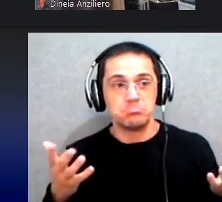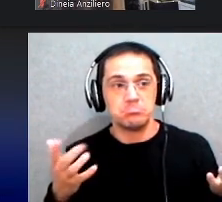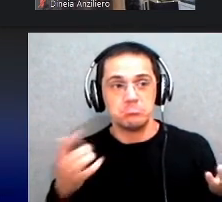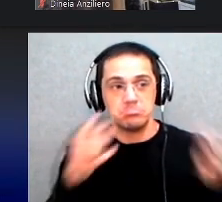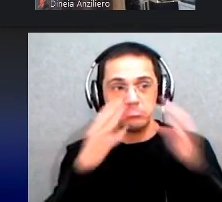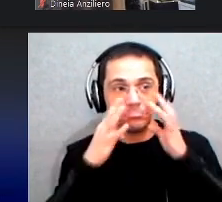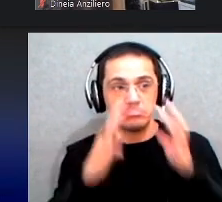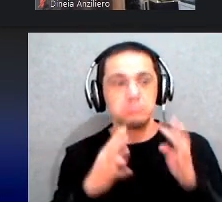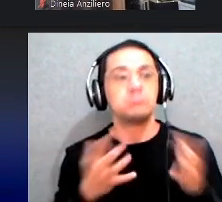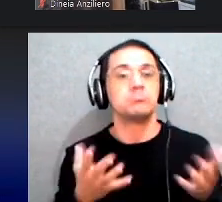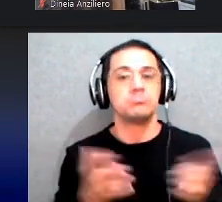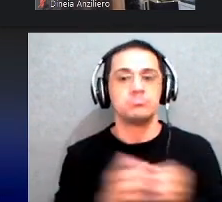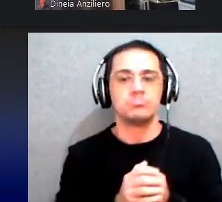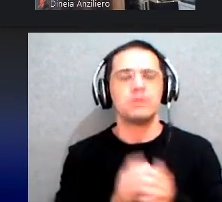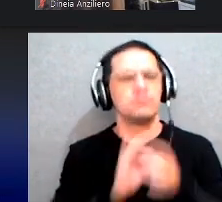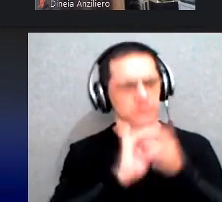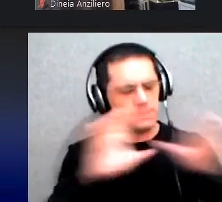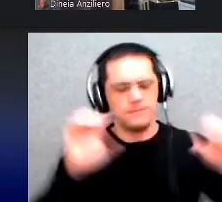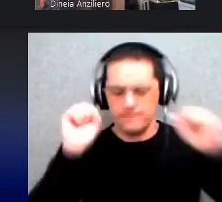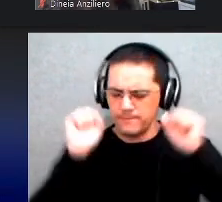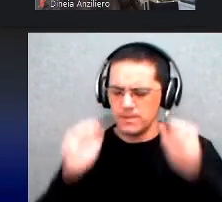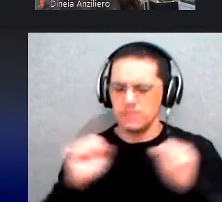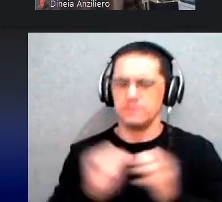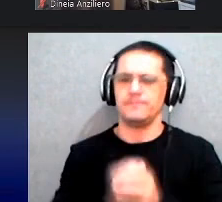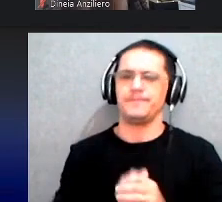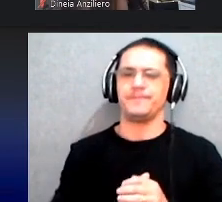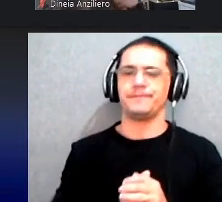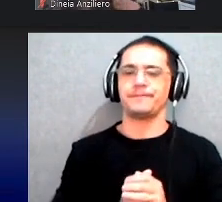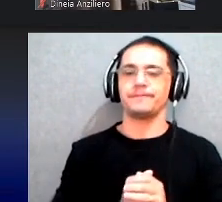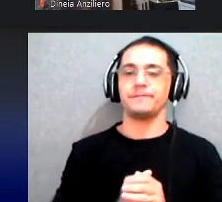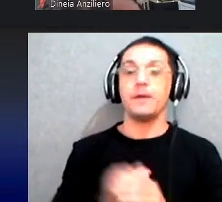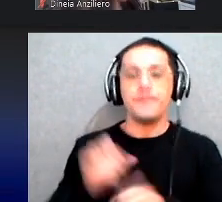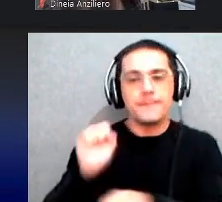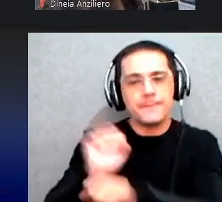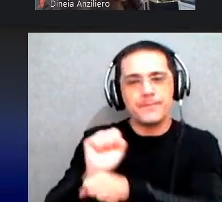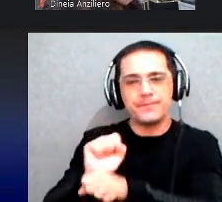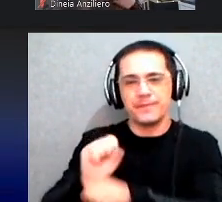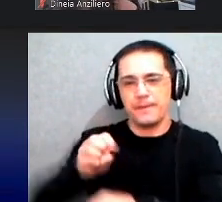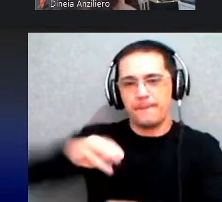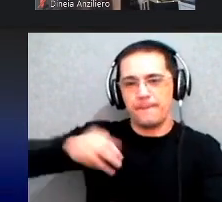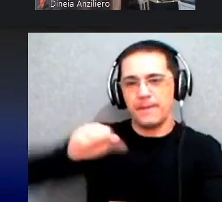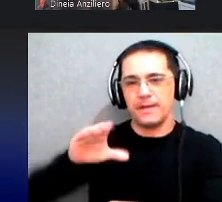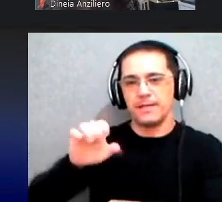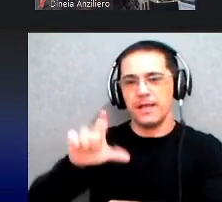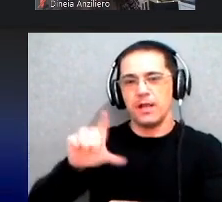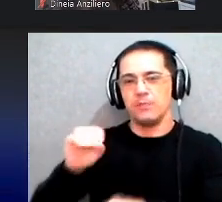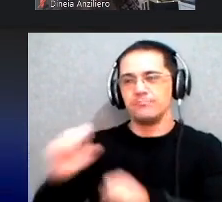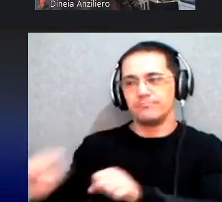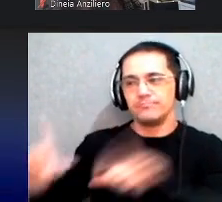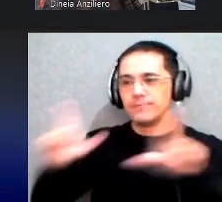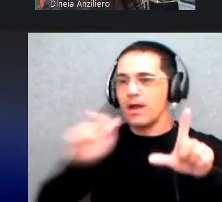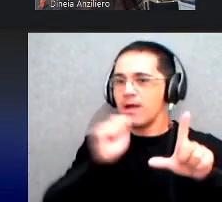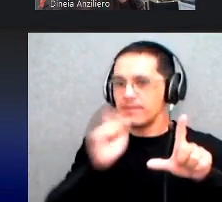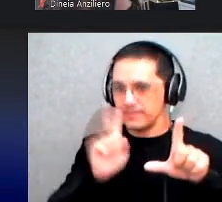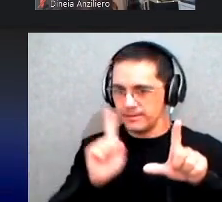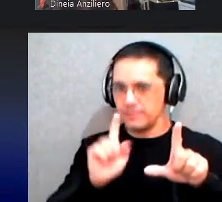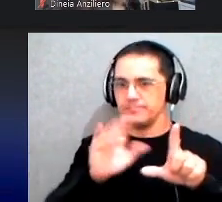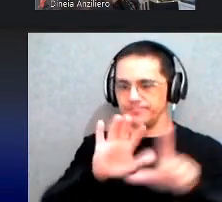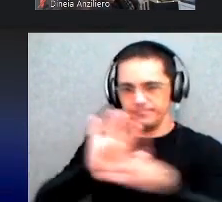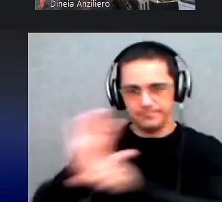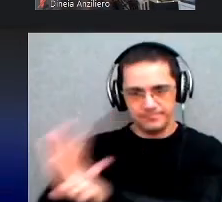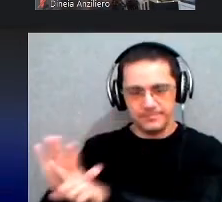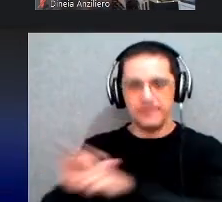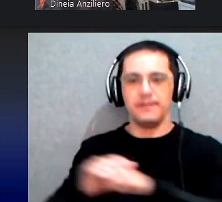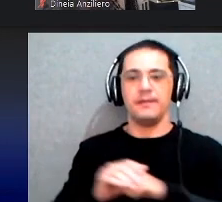Pode sim, doutor. Estamos ouvindo. Enquanto o doutor Marcelo não volta... doutora Rácio, o senhor pode